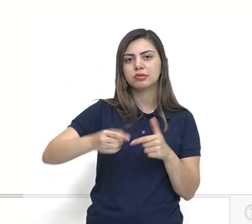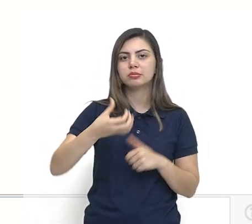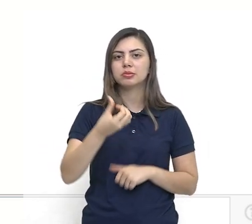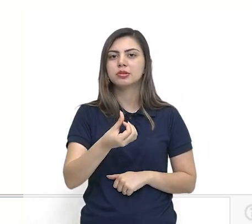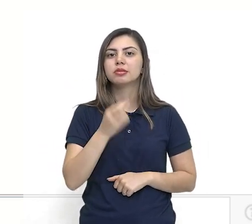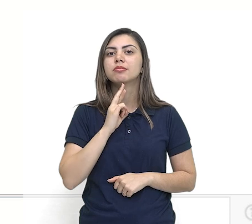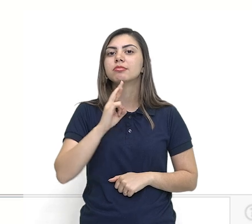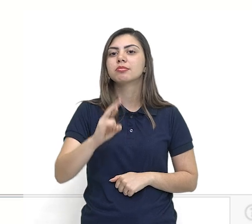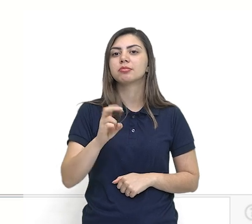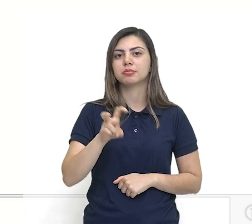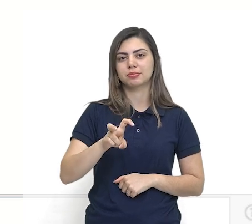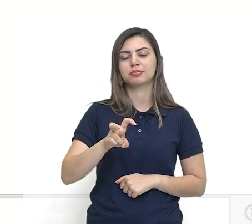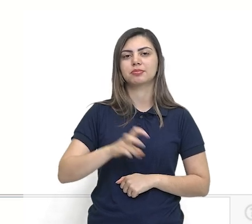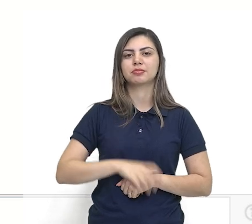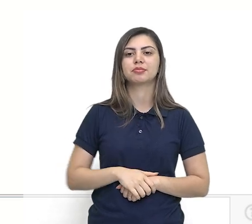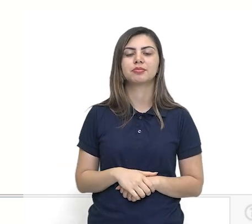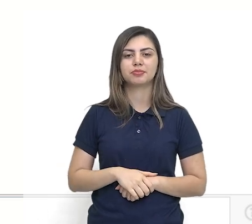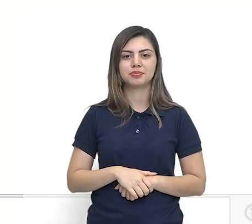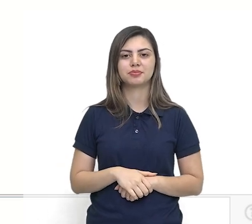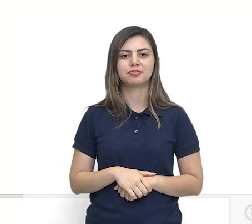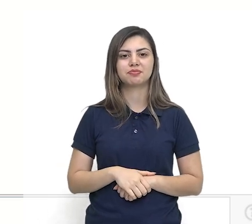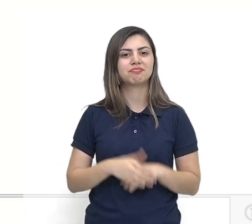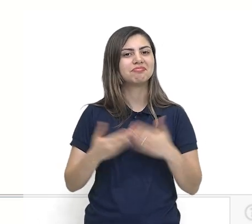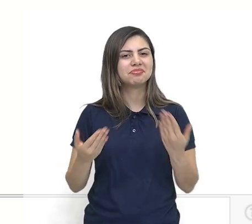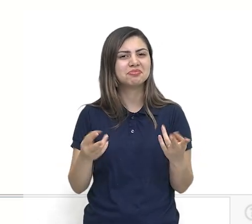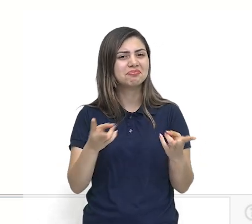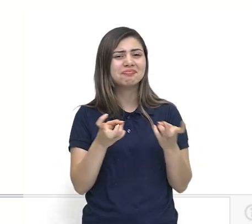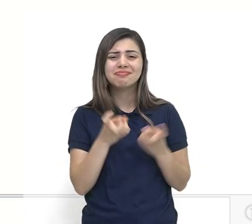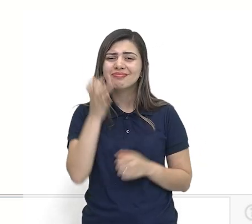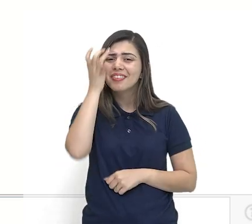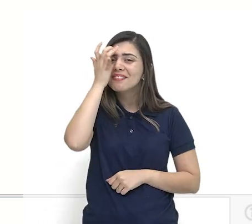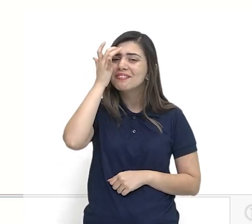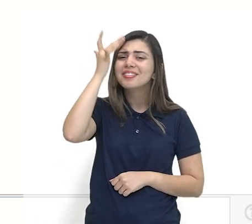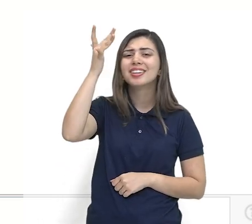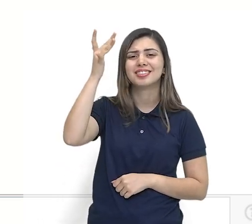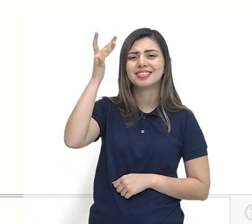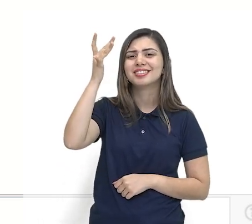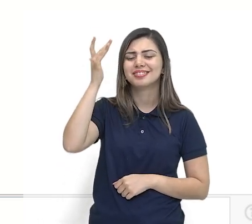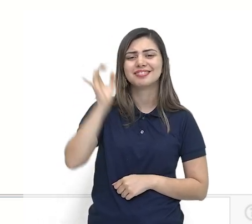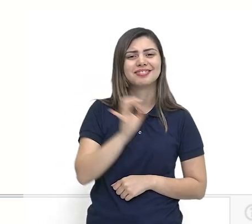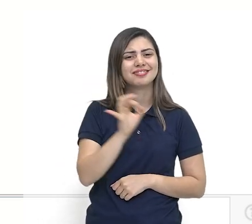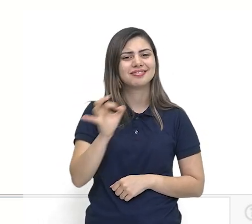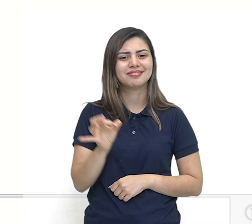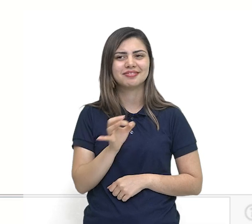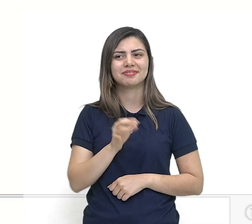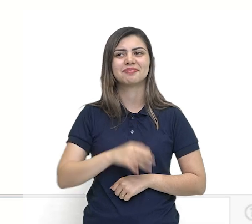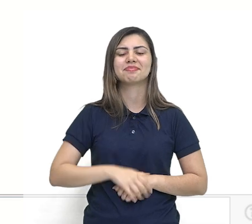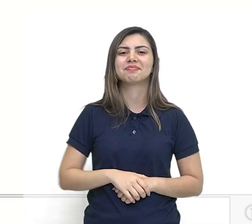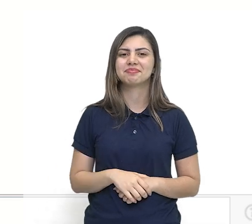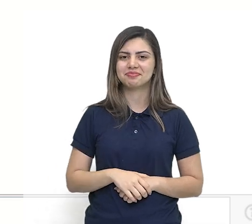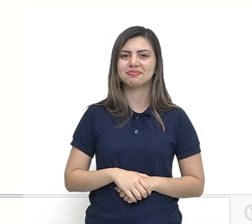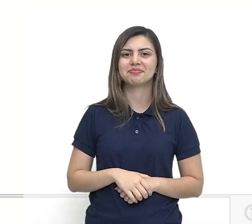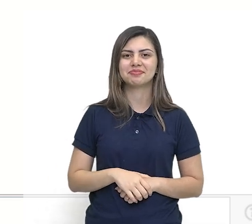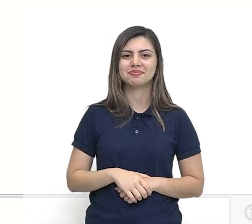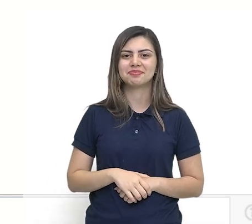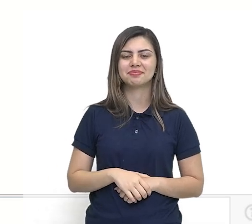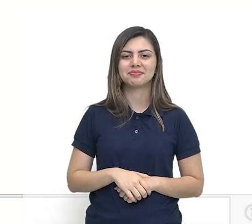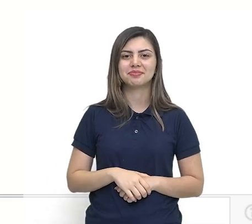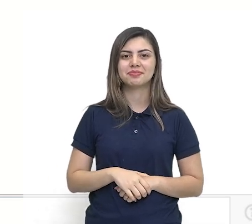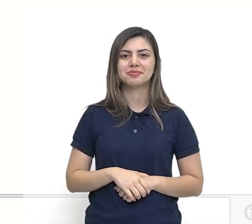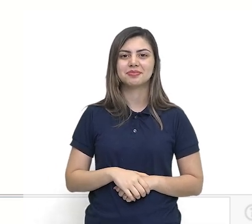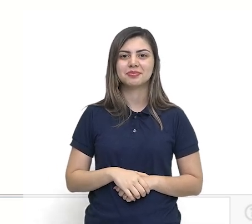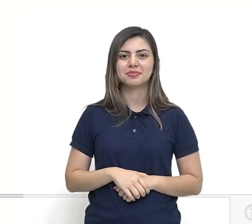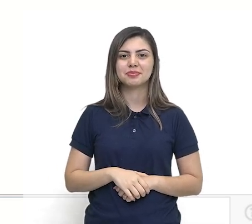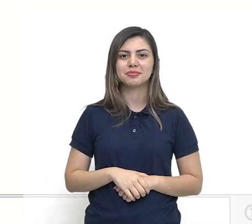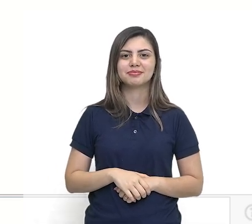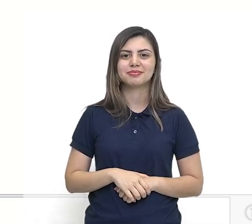dividido por 6, 5. Então não tem segredo nenhum, né, trabalharmos com